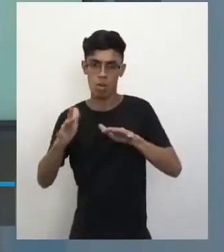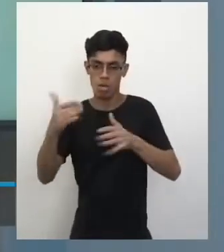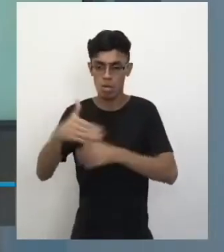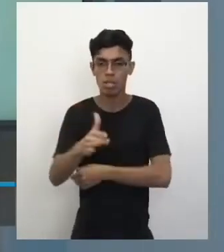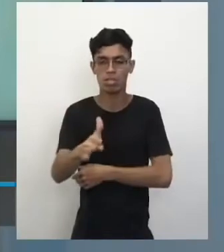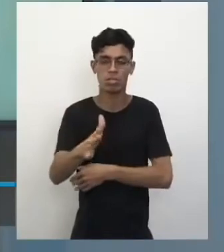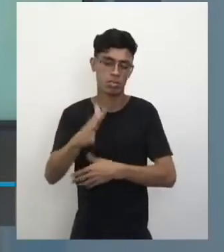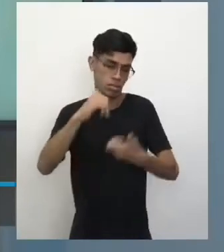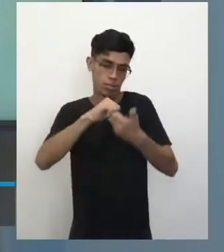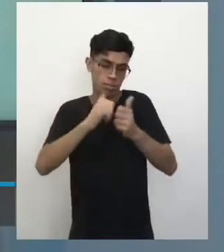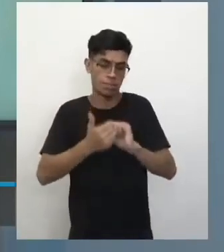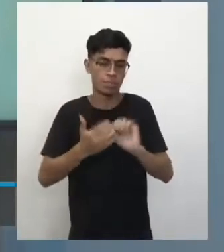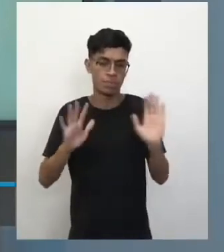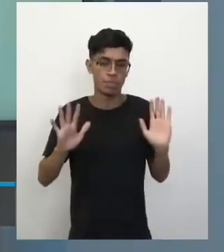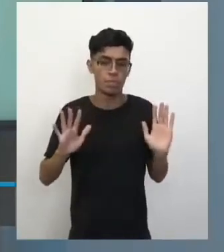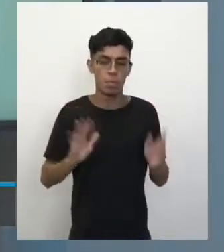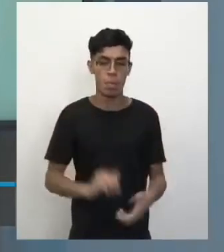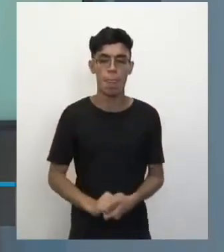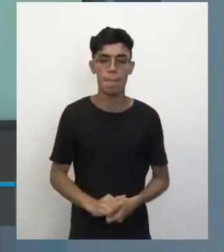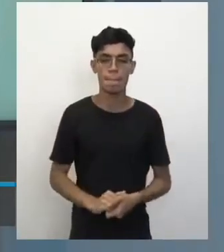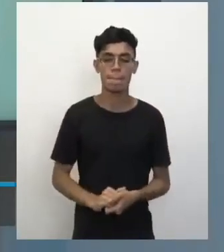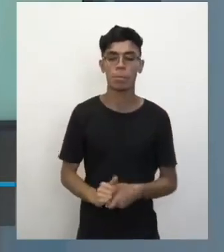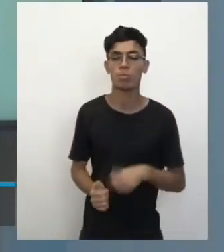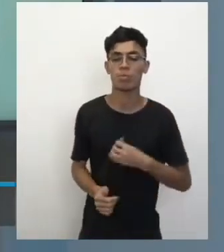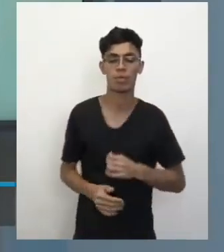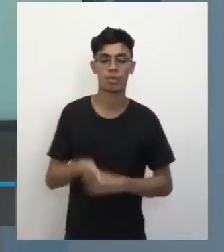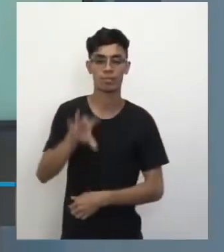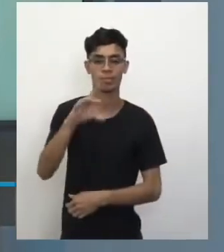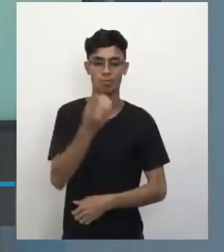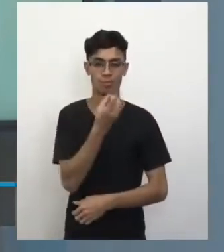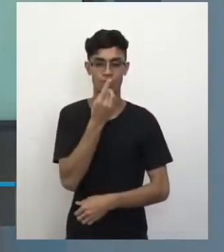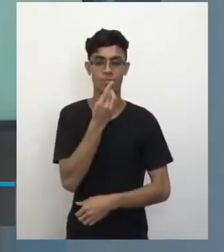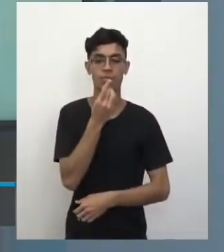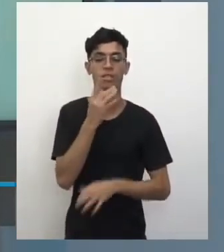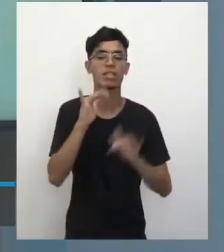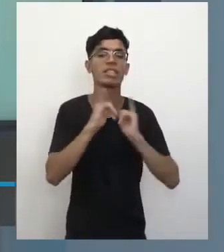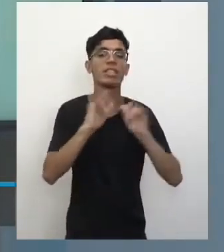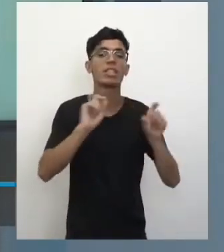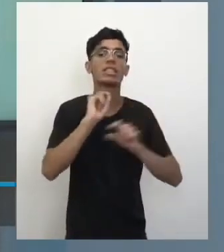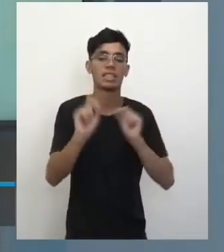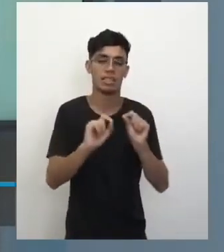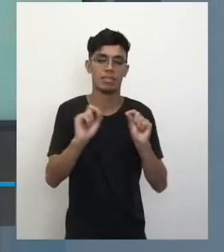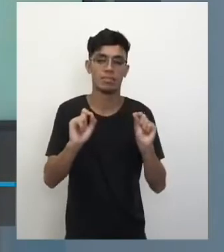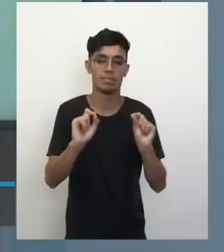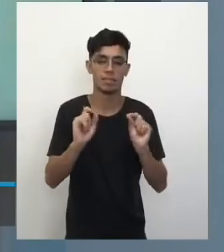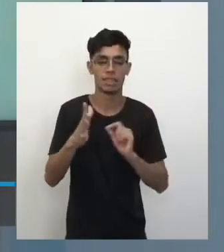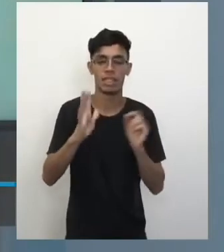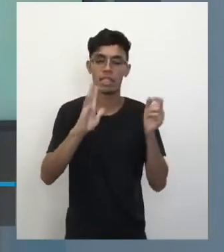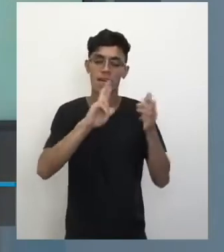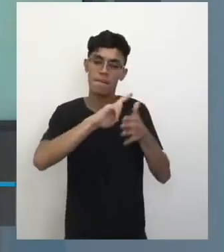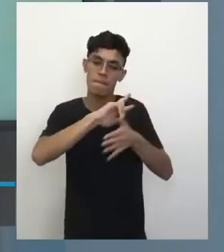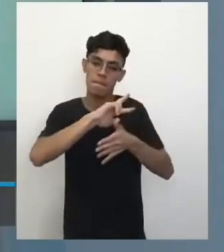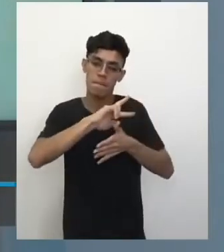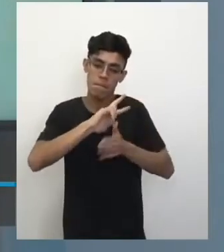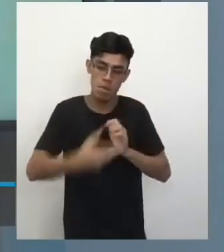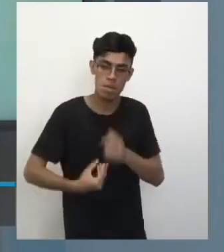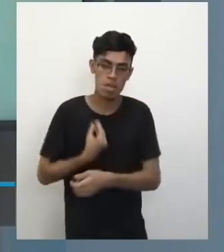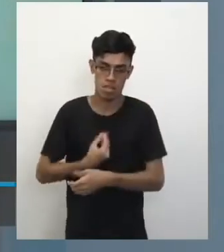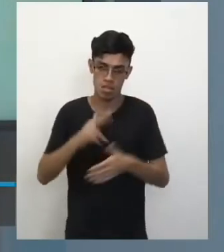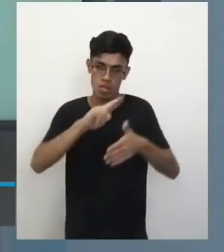muito adaptado, tá? E aí o que o Darwin falou? Ele falou que quando o ser vivo está muito bem